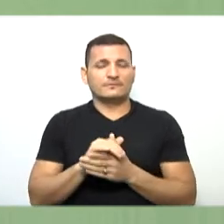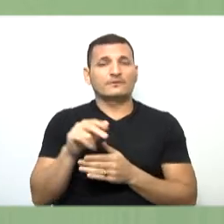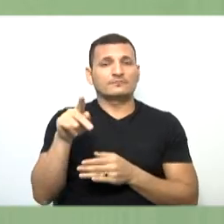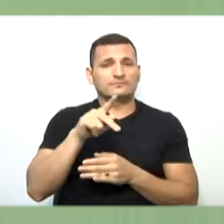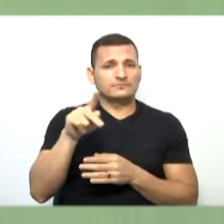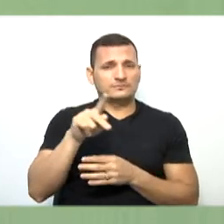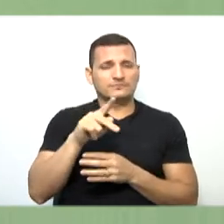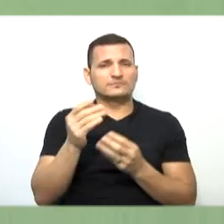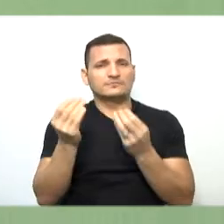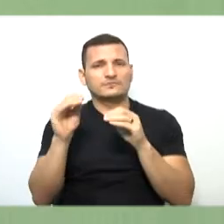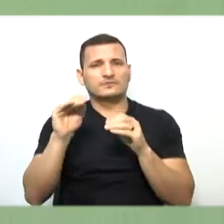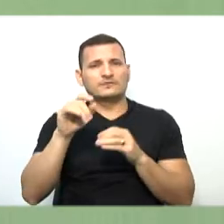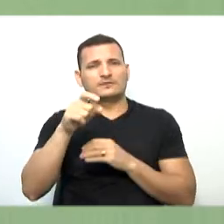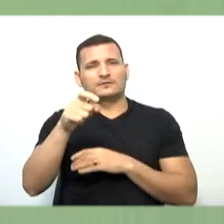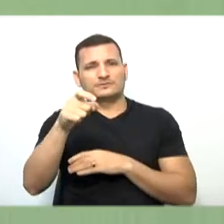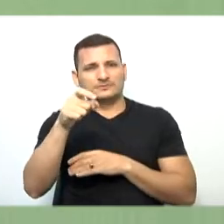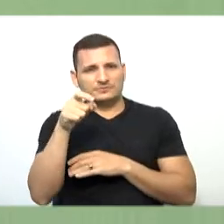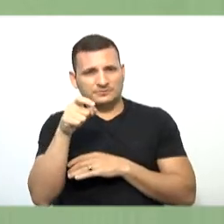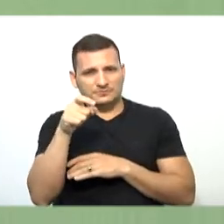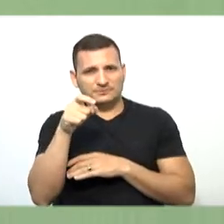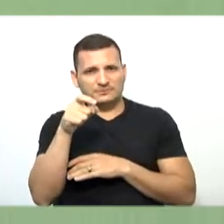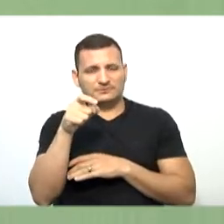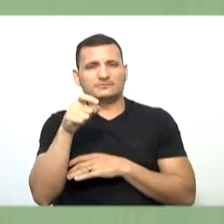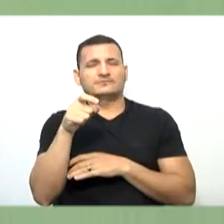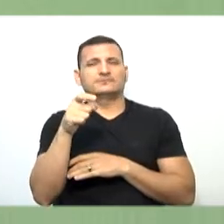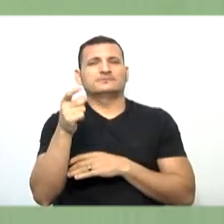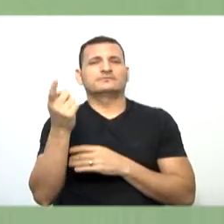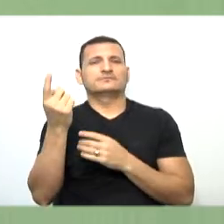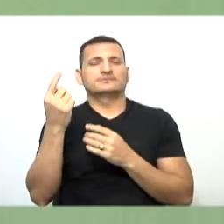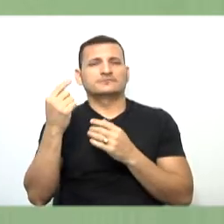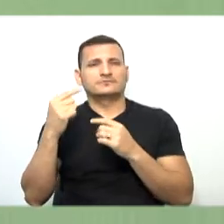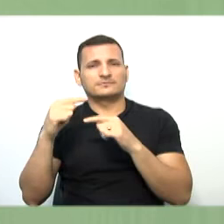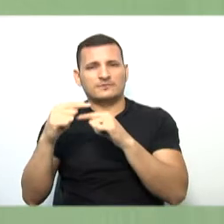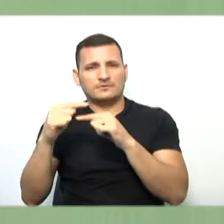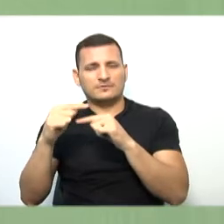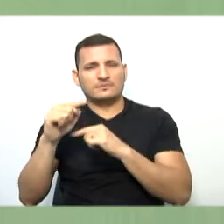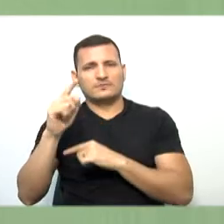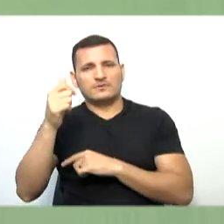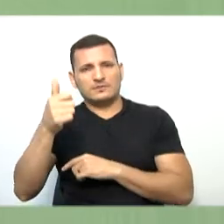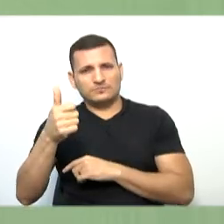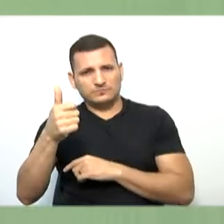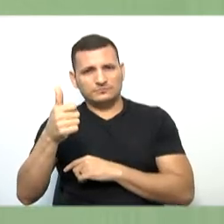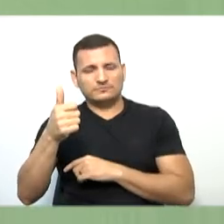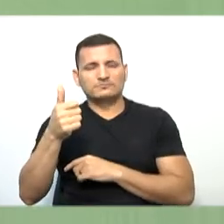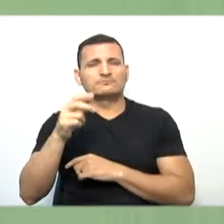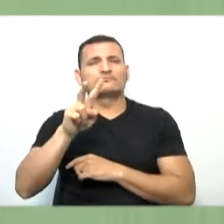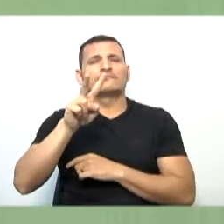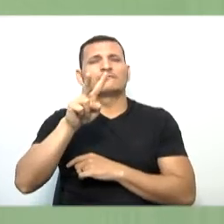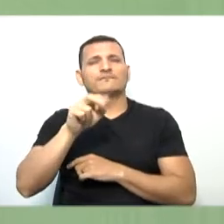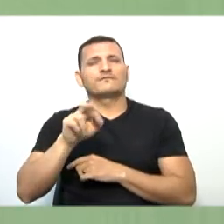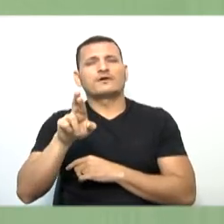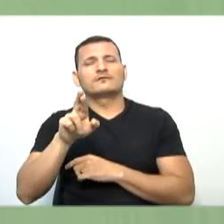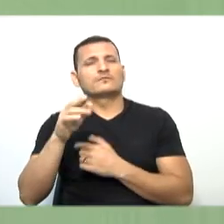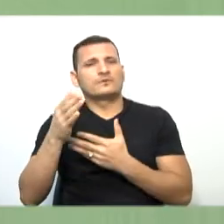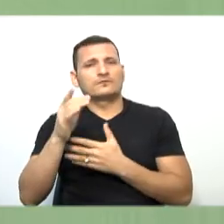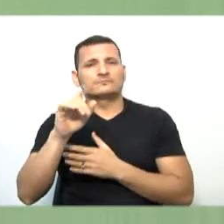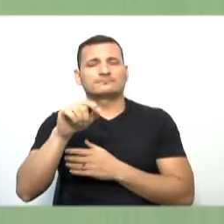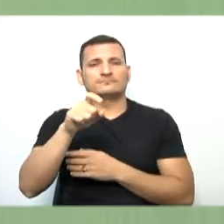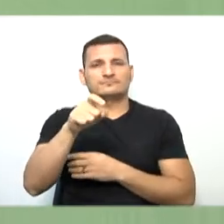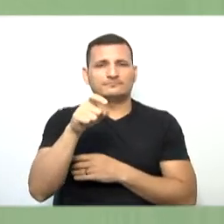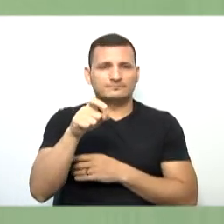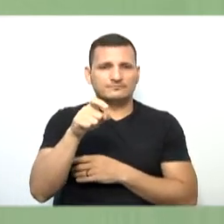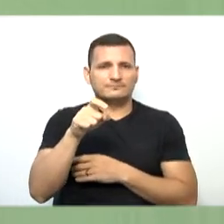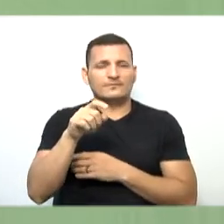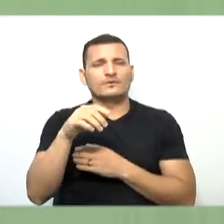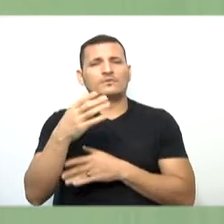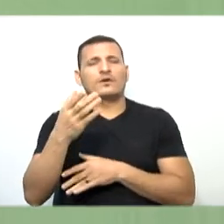bota assim, ó, x é igual a 1. Qual é a variável aí? X. Qual